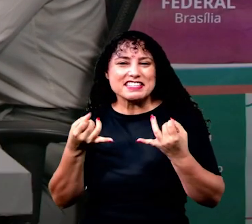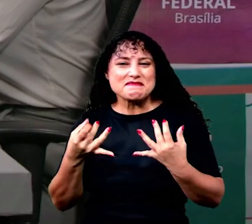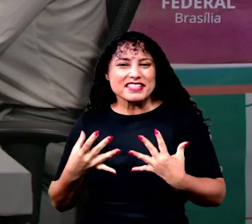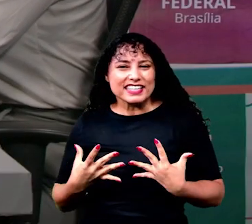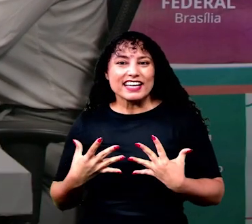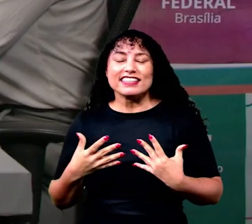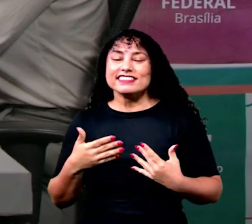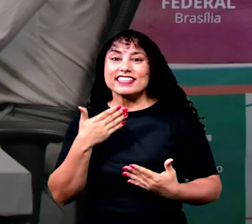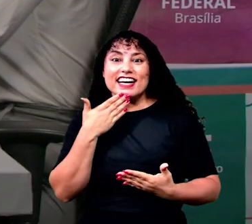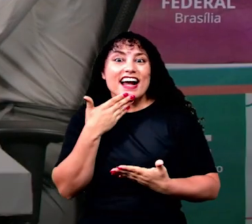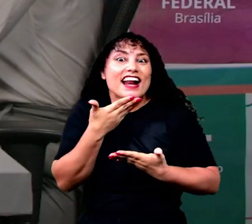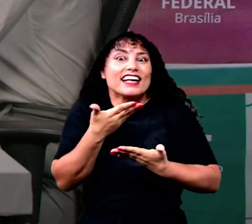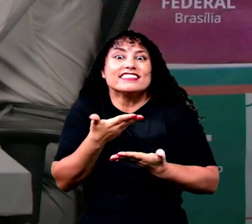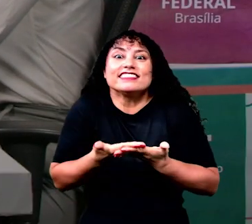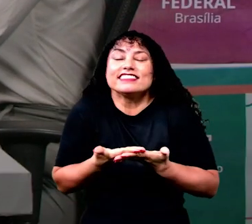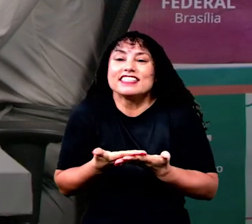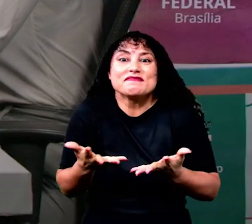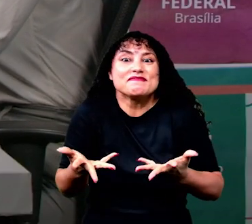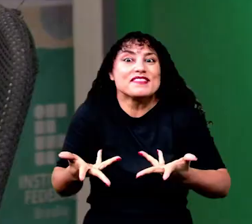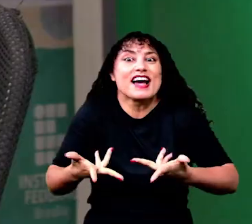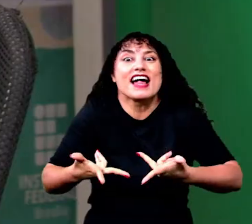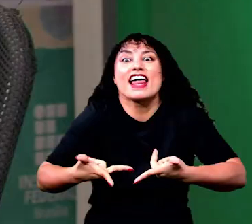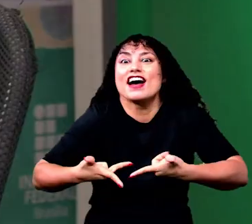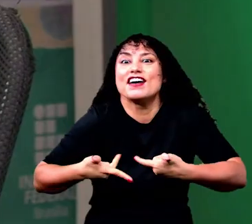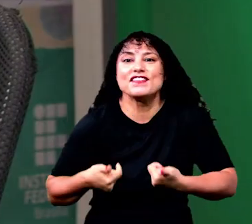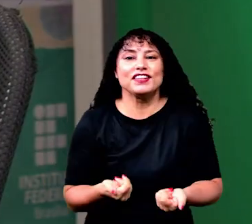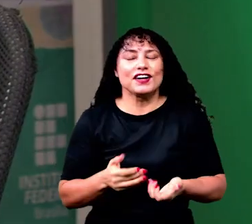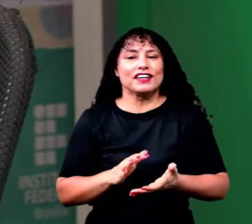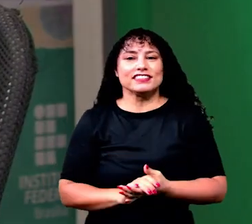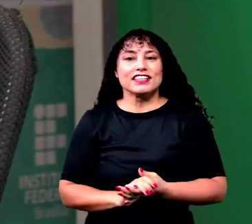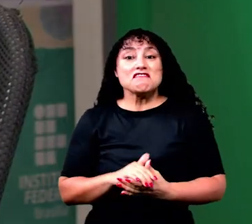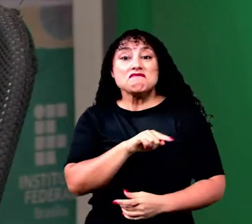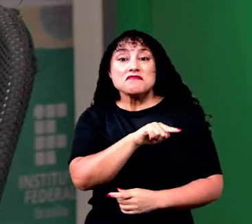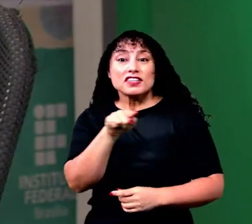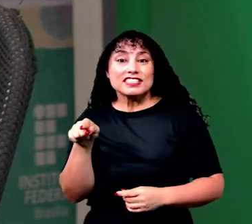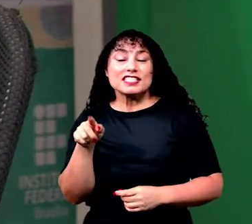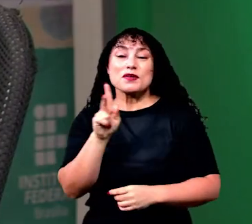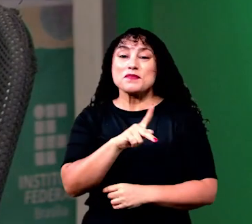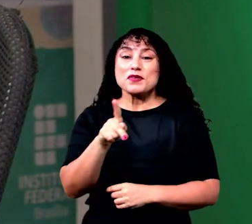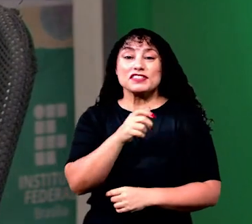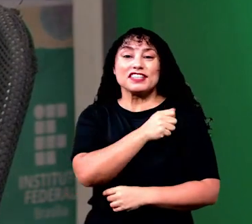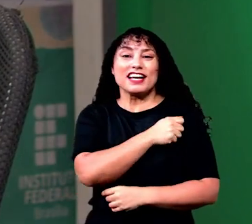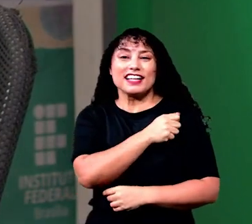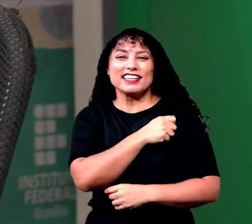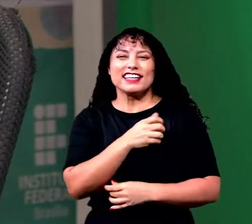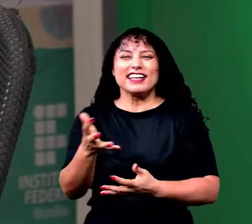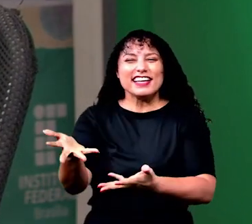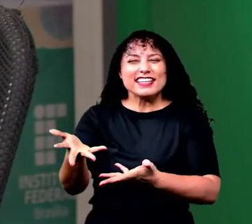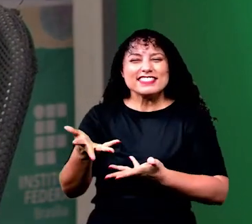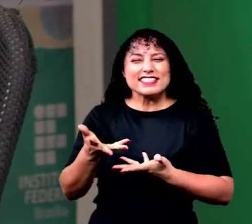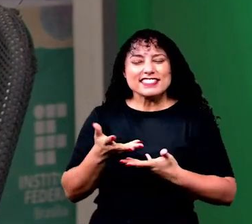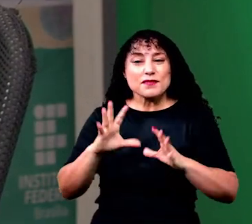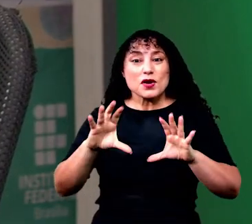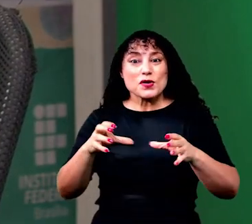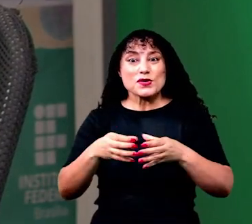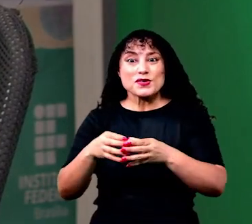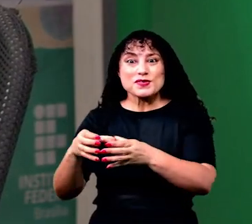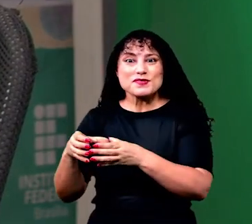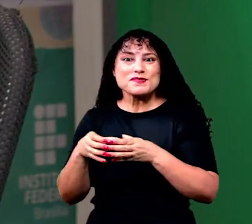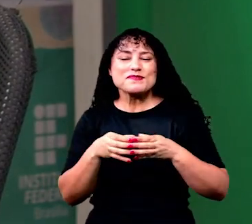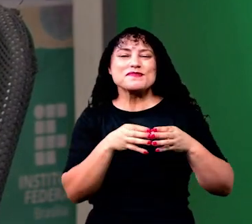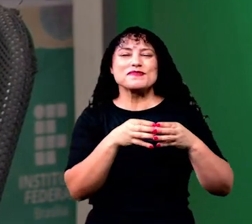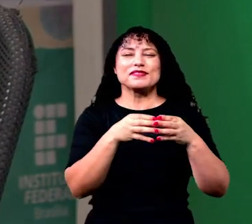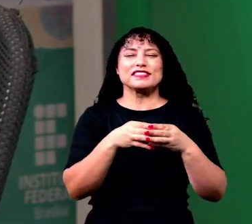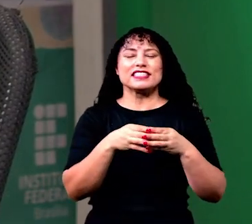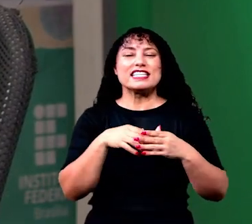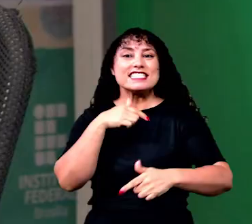ela estava falando, ela ficou encantada. Olha que coisa maravilhosa vocês, como professores e alunos, receberem